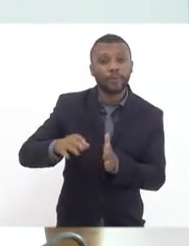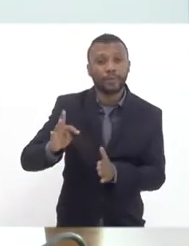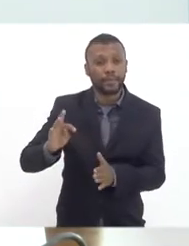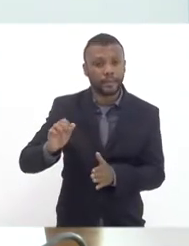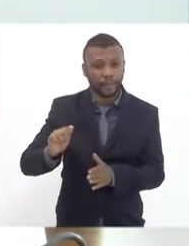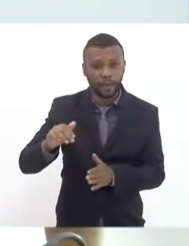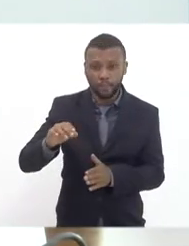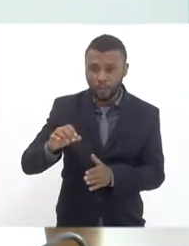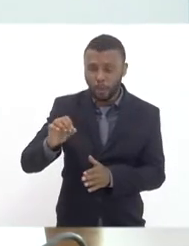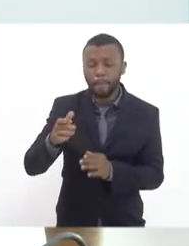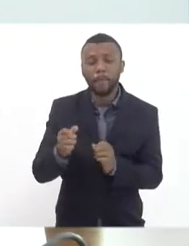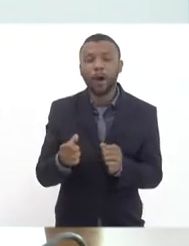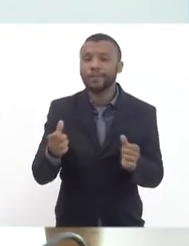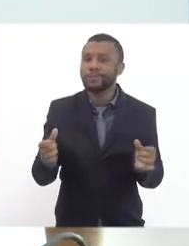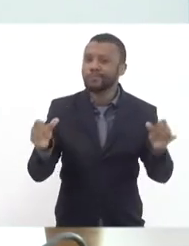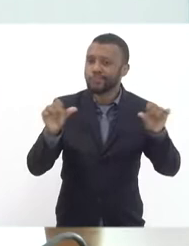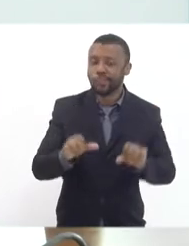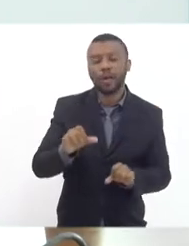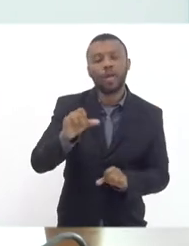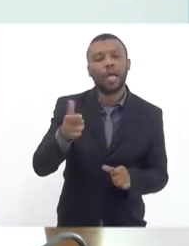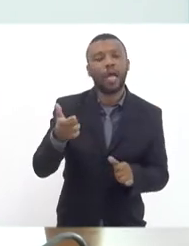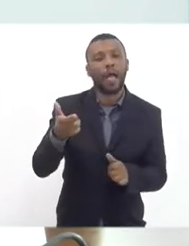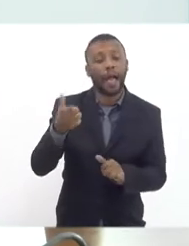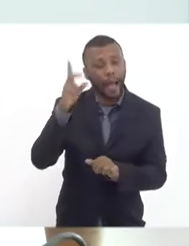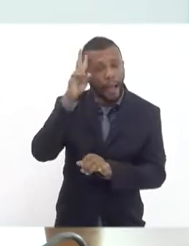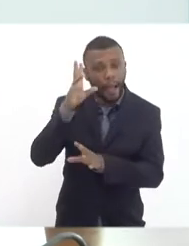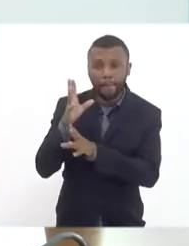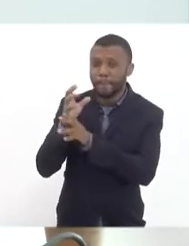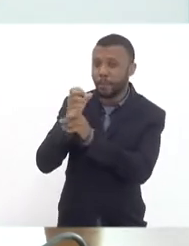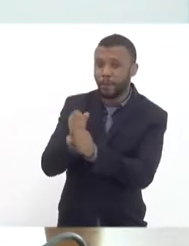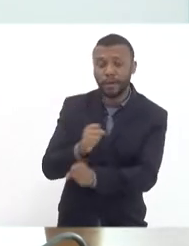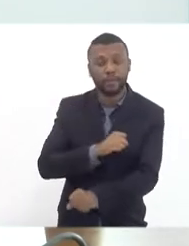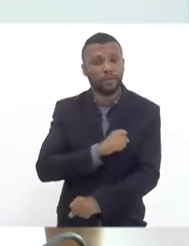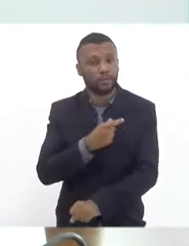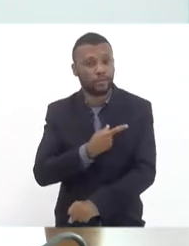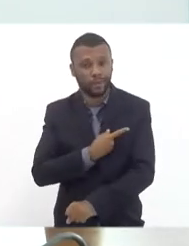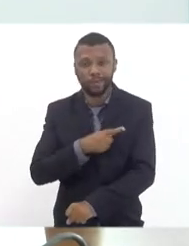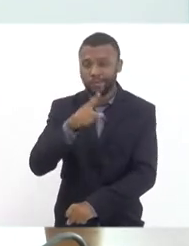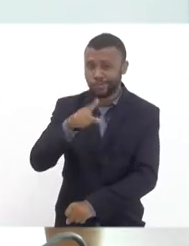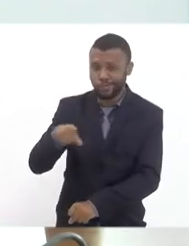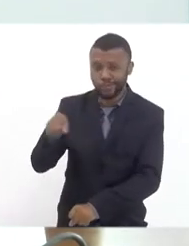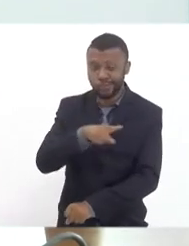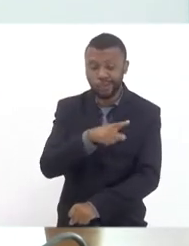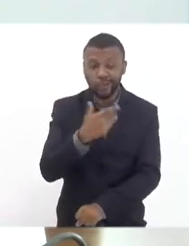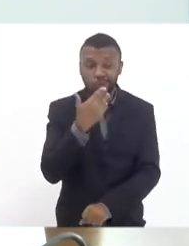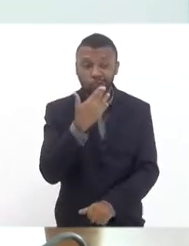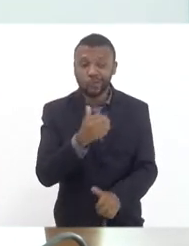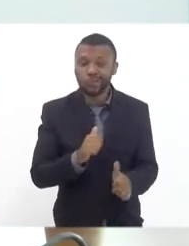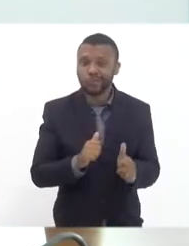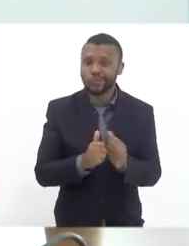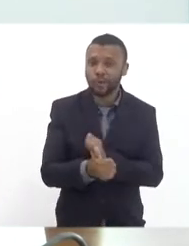ser derrubado, apagando a memória de São Gonçalo. Enfim, o Clube Tamoio, que já teve time na primeira divisão do futebol carioca,